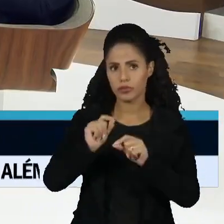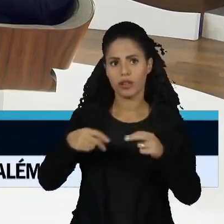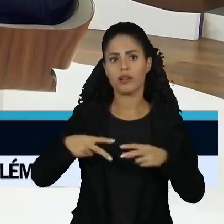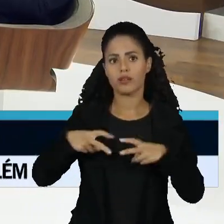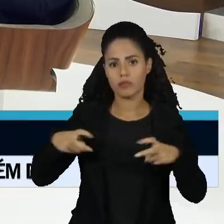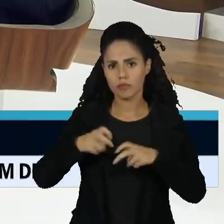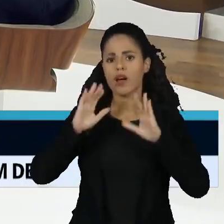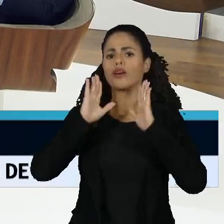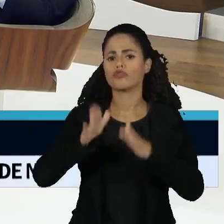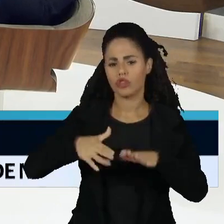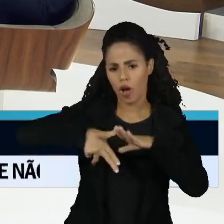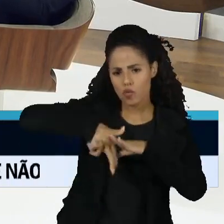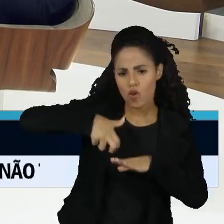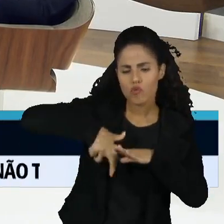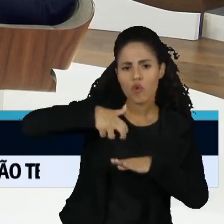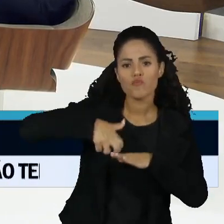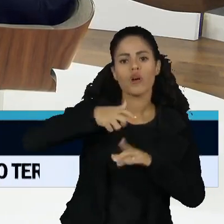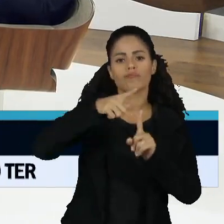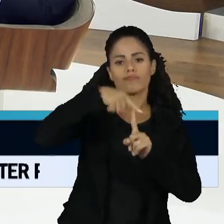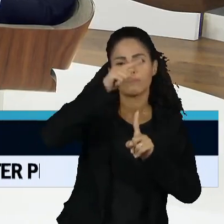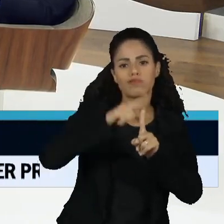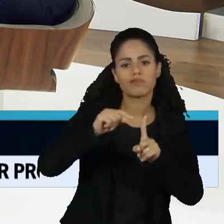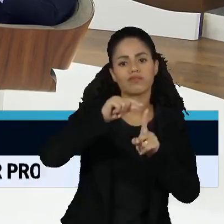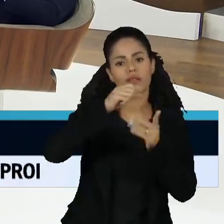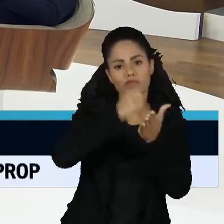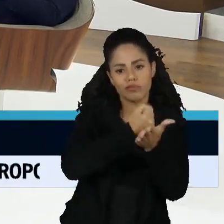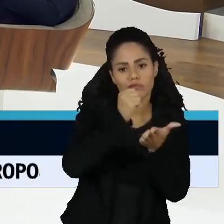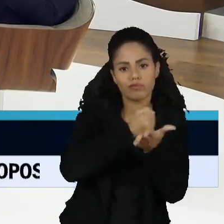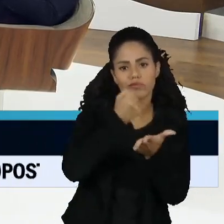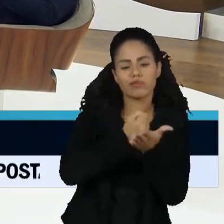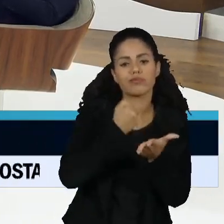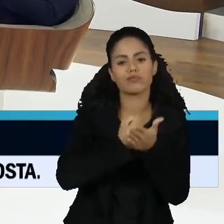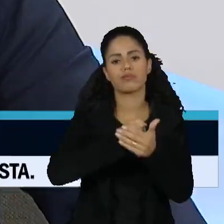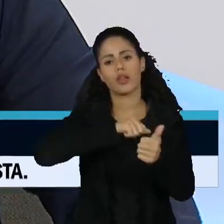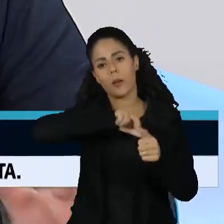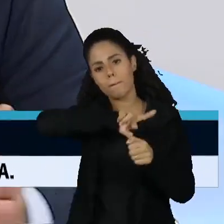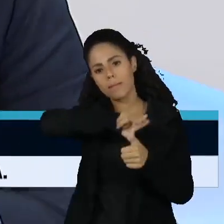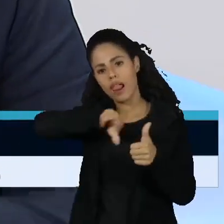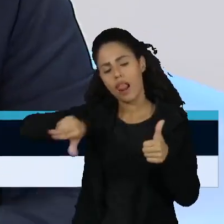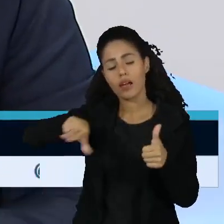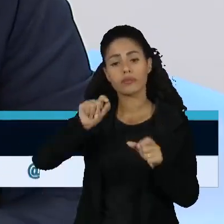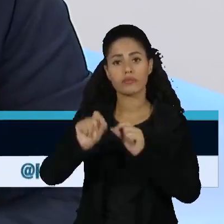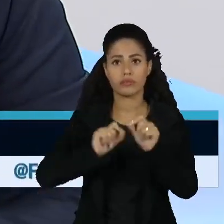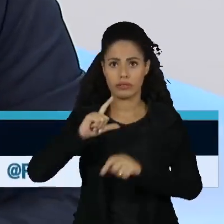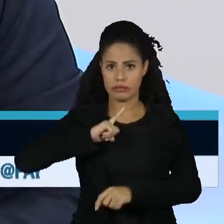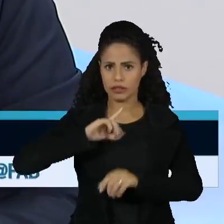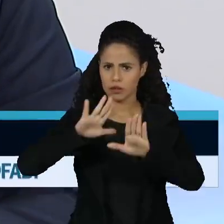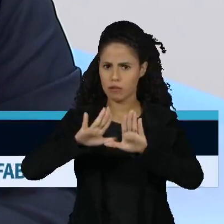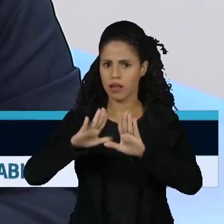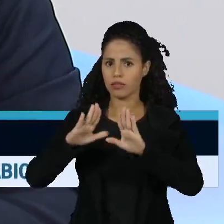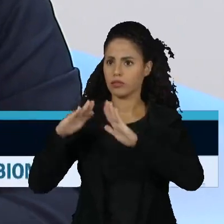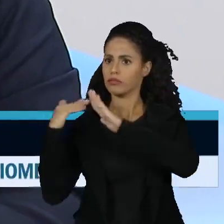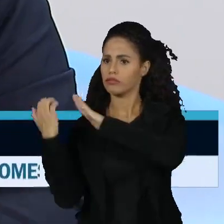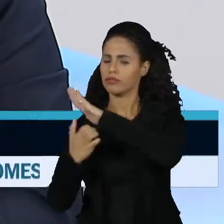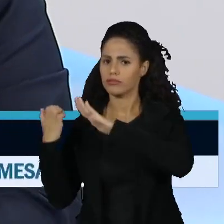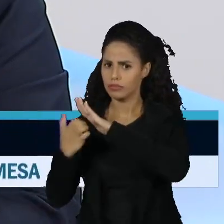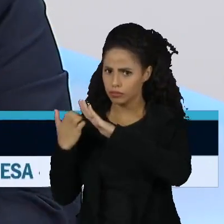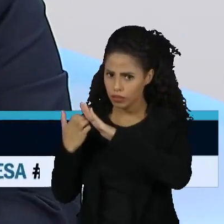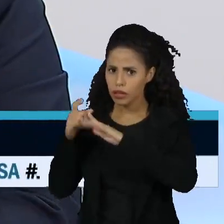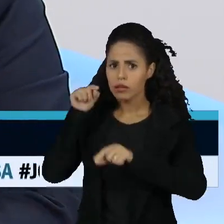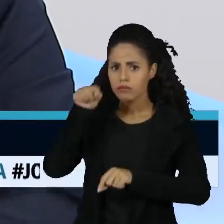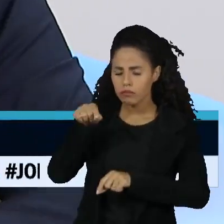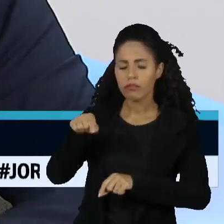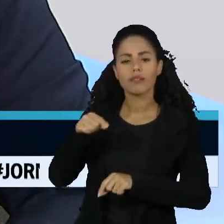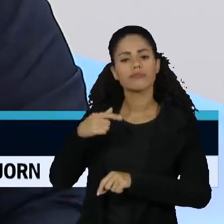já refina óleo vegetal no Paraná, mas pediu cautela neste processo. Para uma empresa de petróleo, fazer a